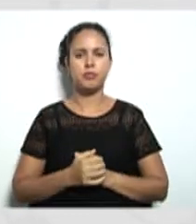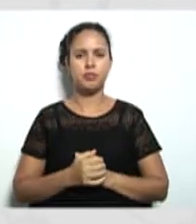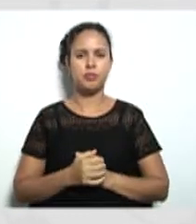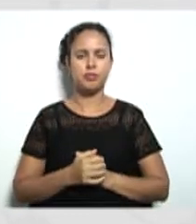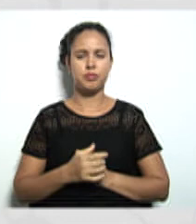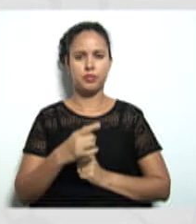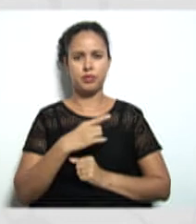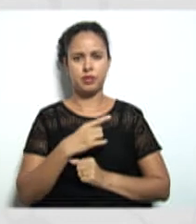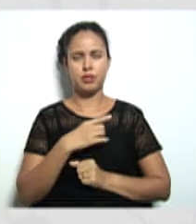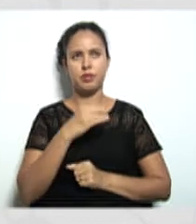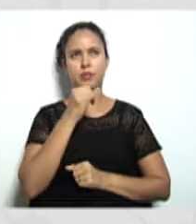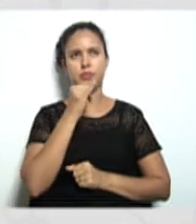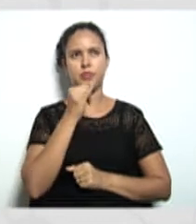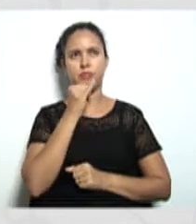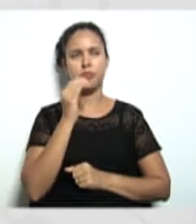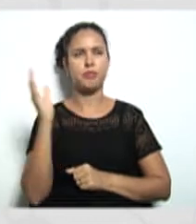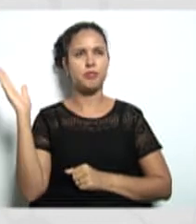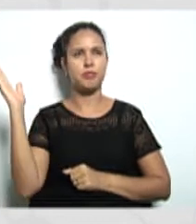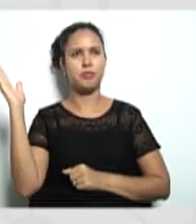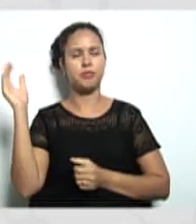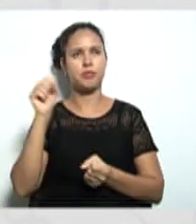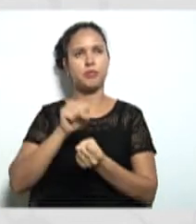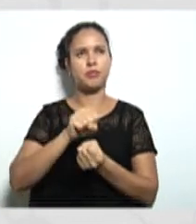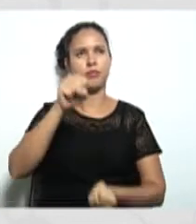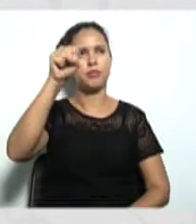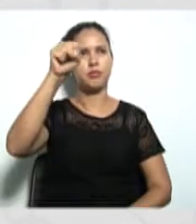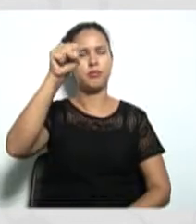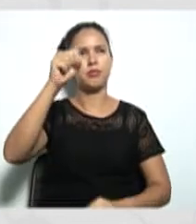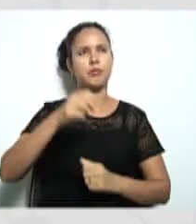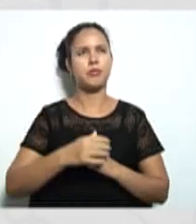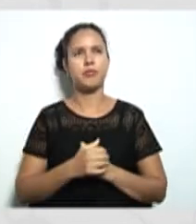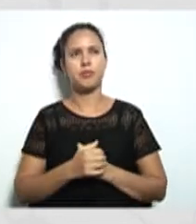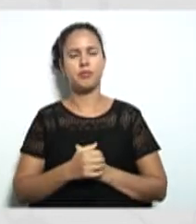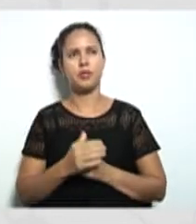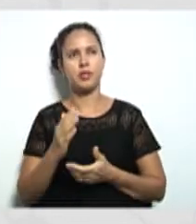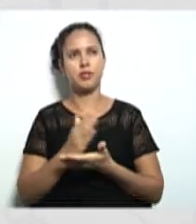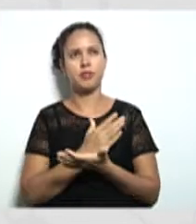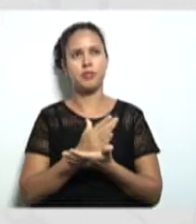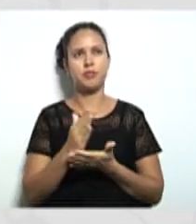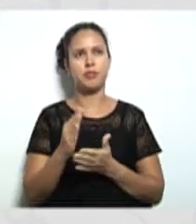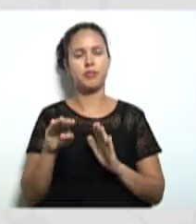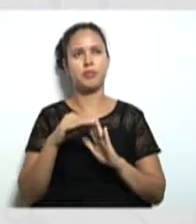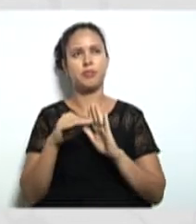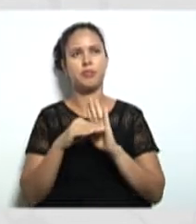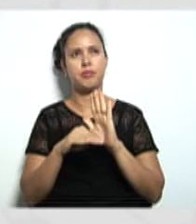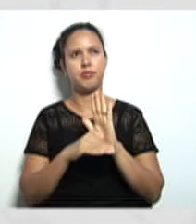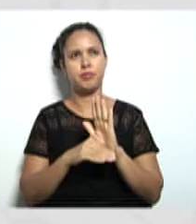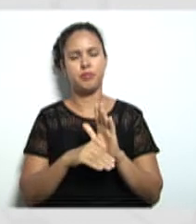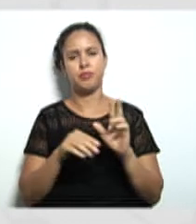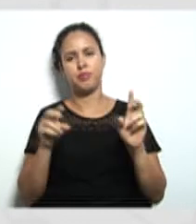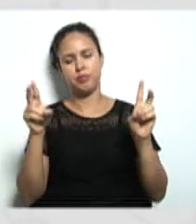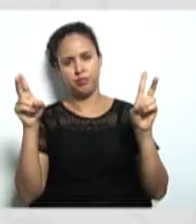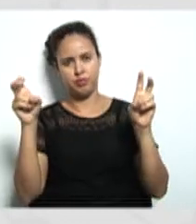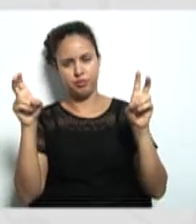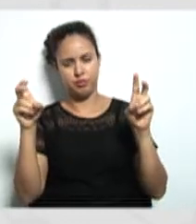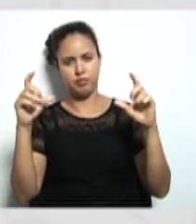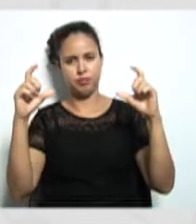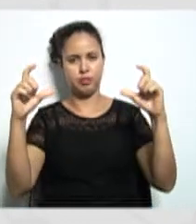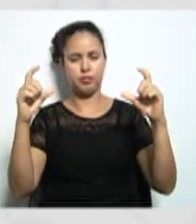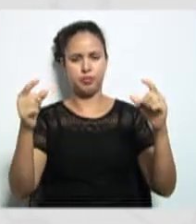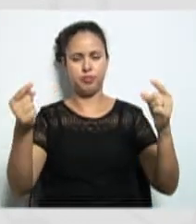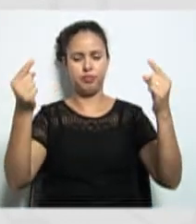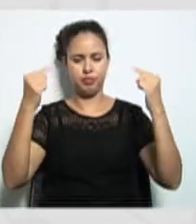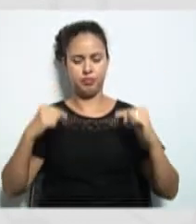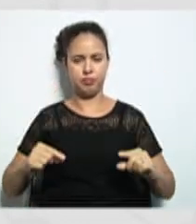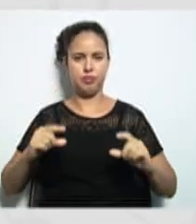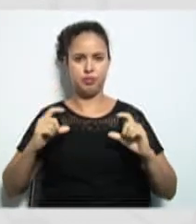Aqui a gente tem um exemplo de banner, e aí nós temos alguns elementos, como o cabeçalho e